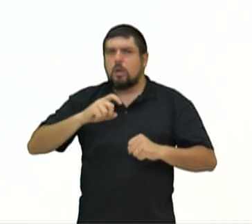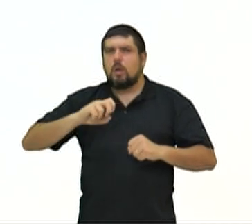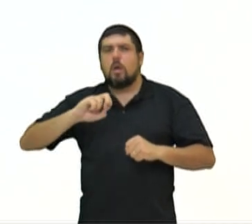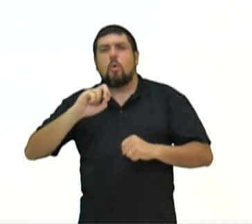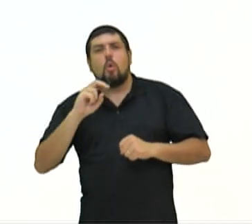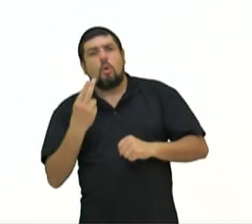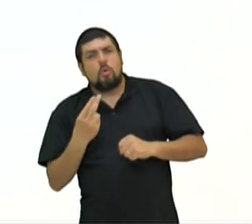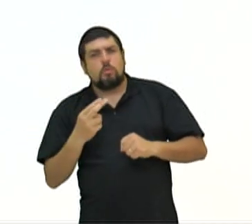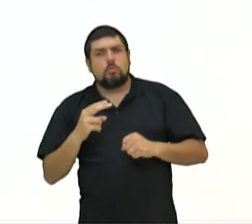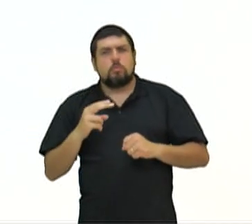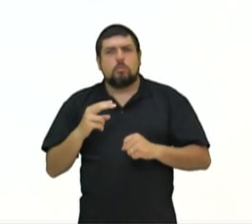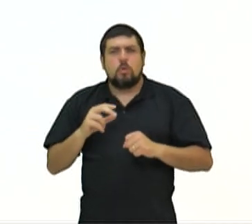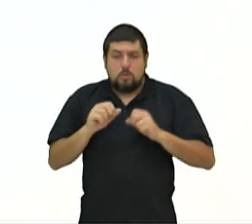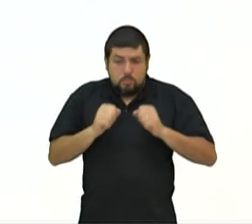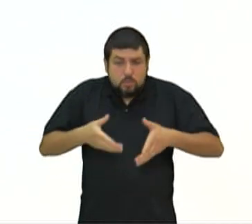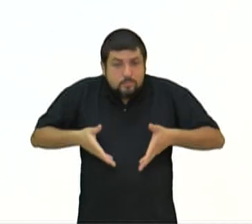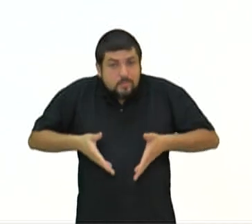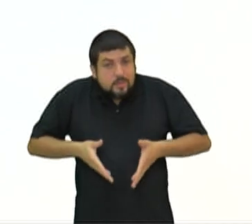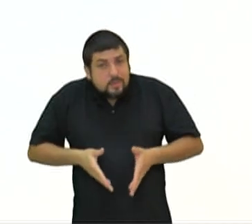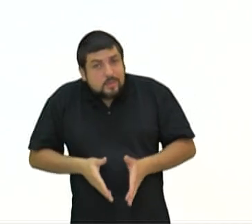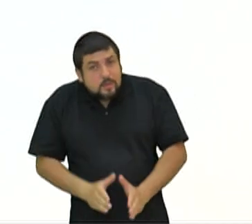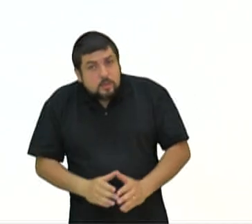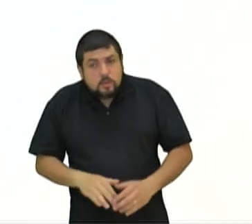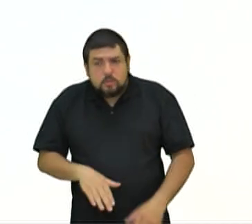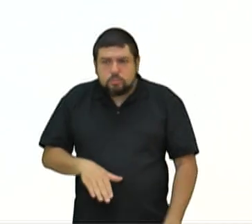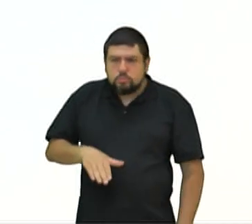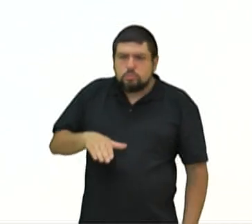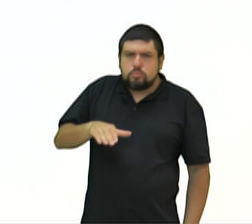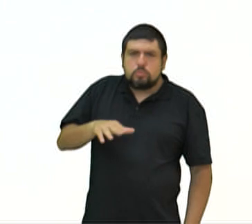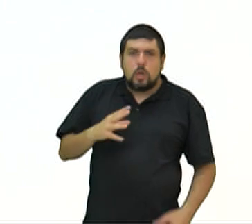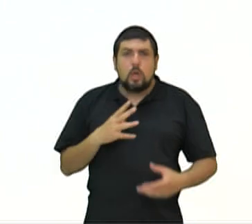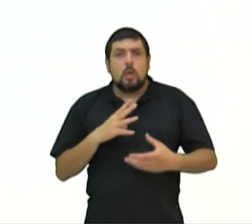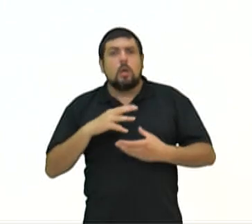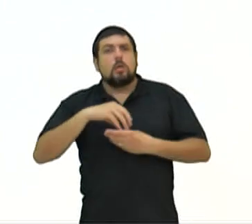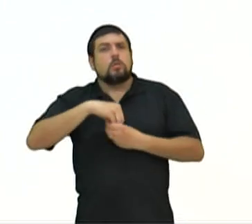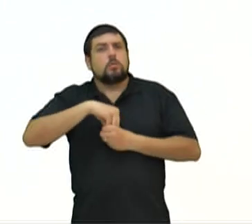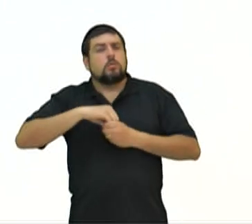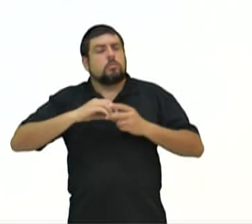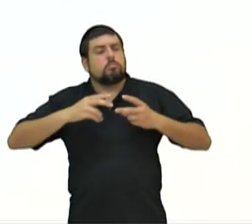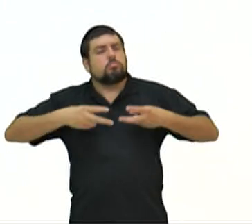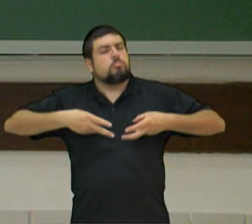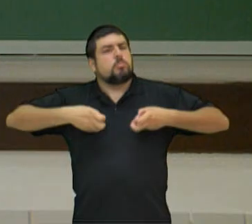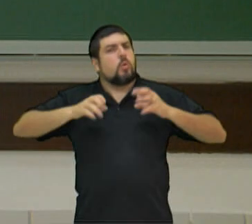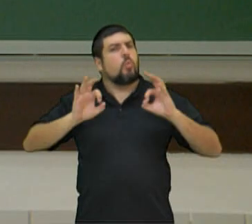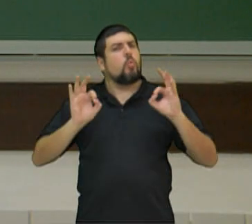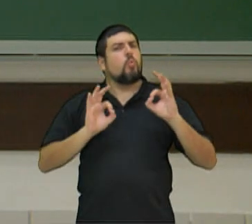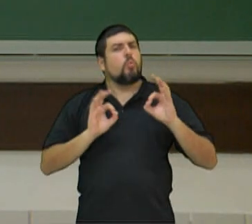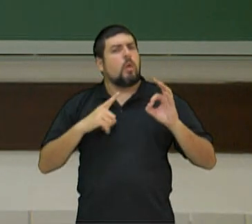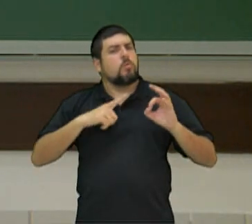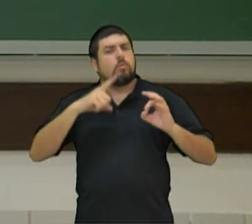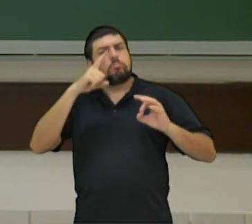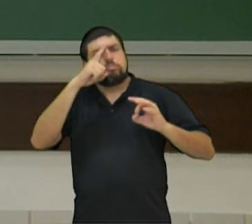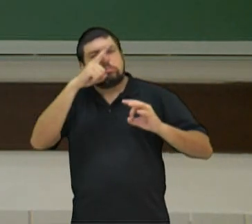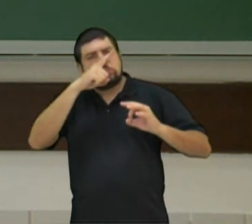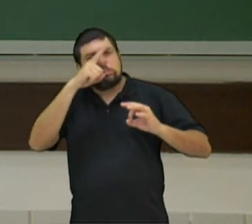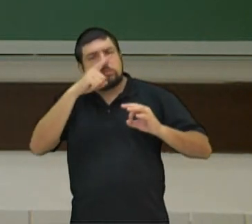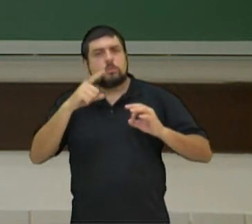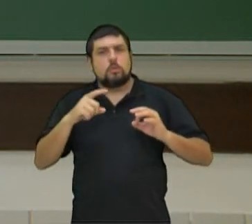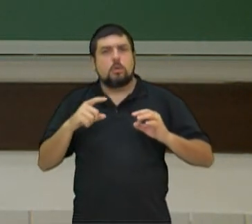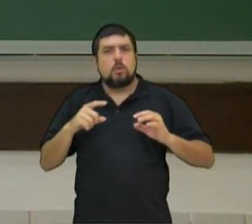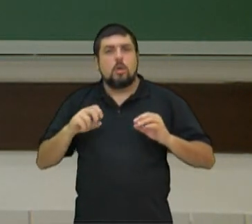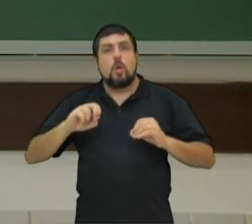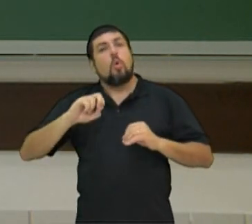alguma falha sem saber e ela se manifestar em algum momento da nossa vida. Ou pode ser que a